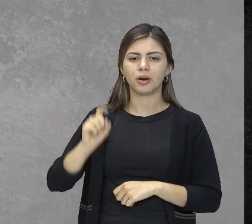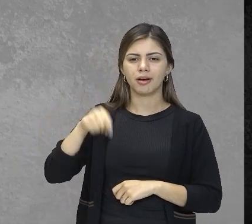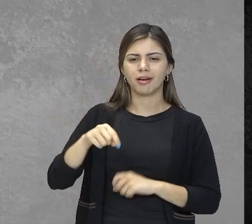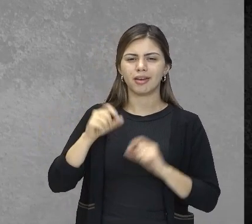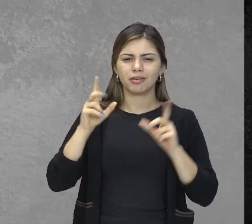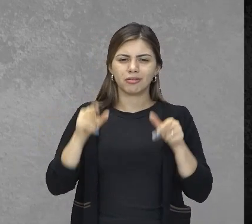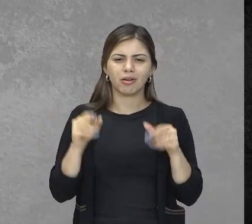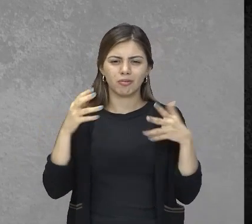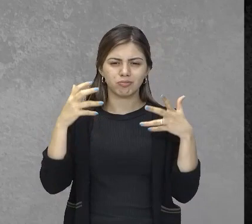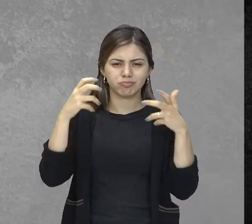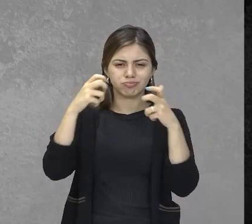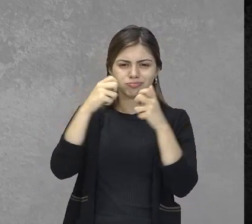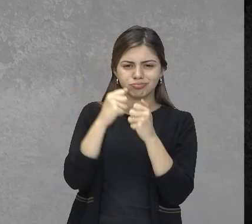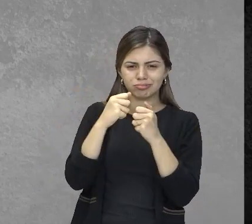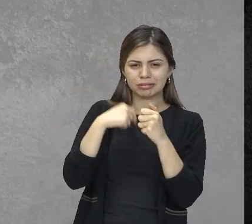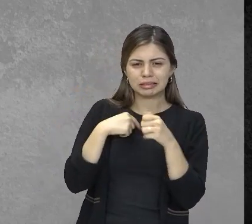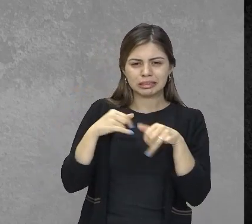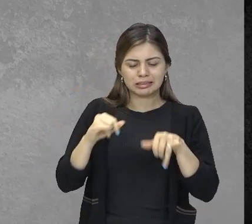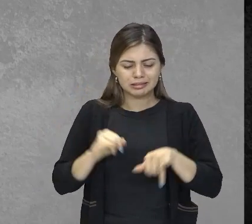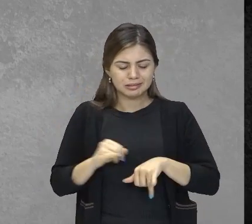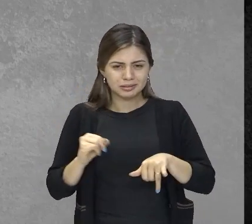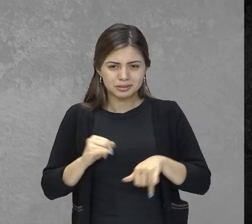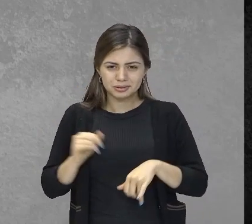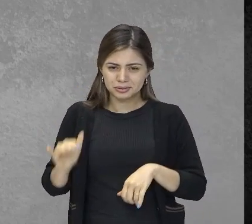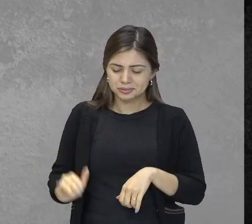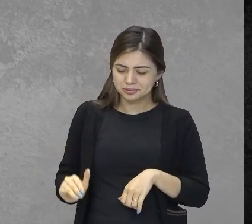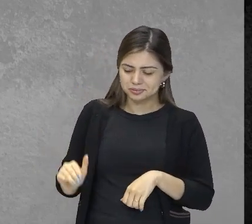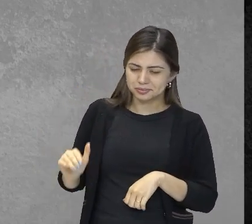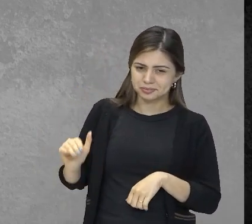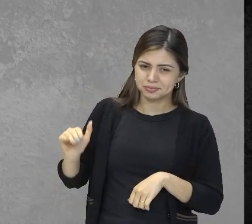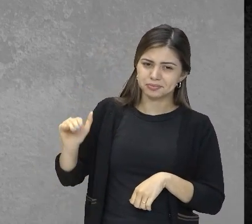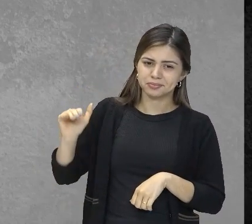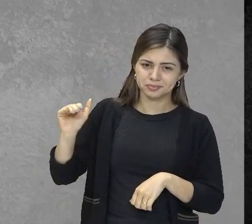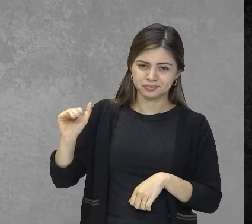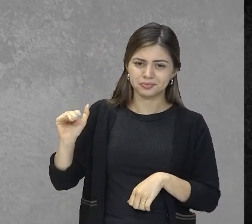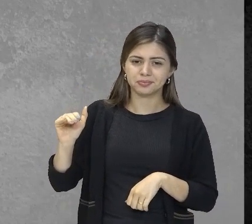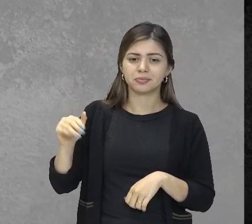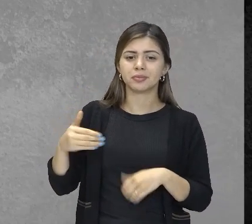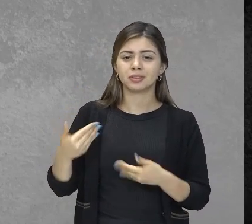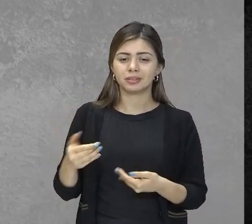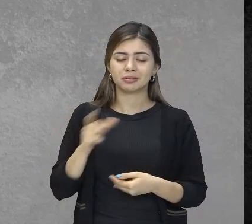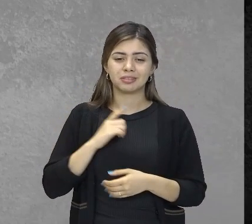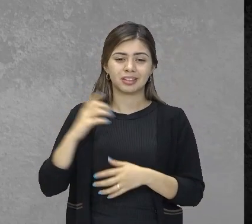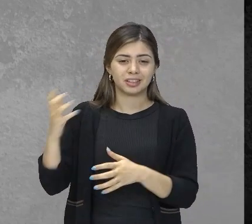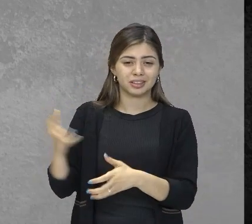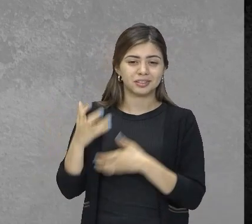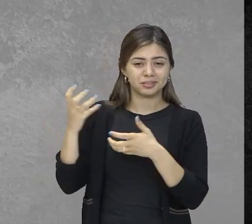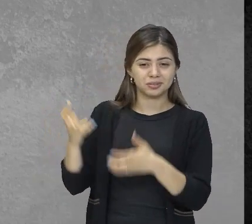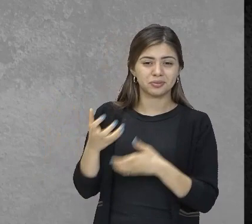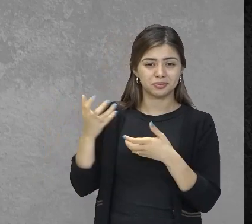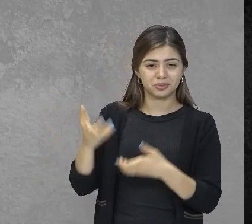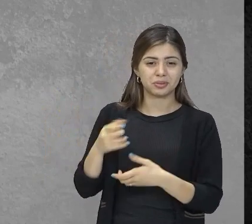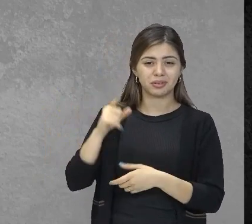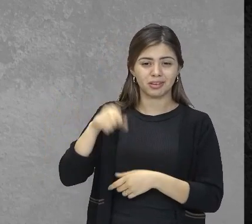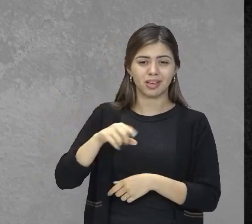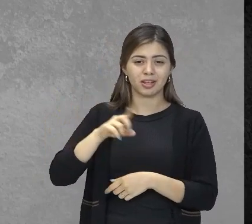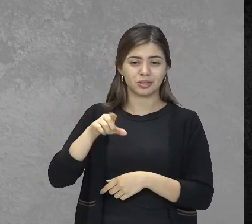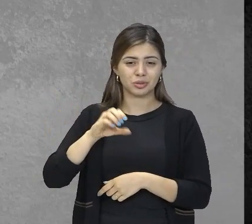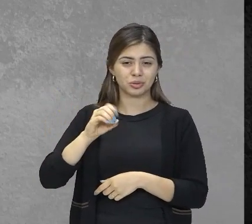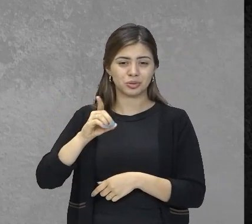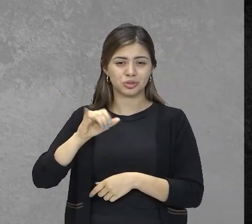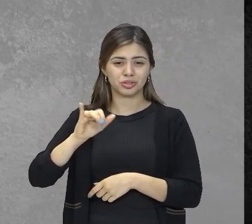rutilância, sofro, desde a epigênese da infância, a influência má dos signos do zodíaco.